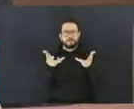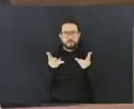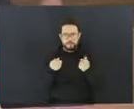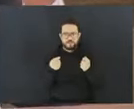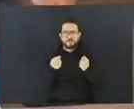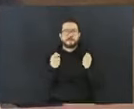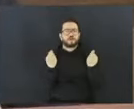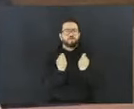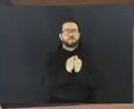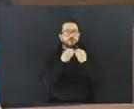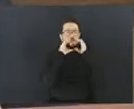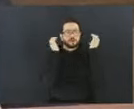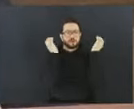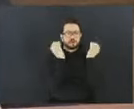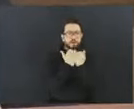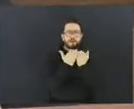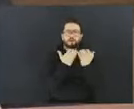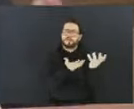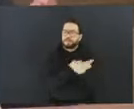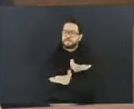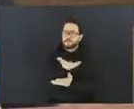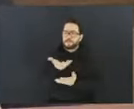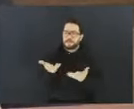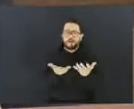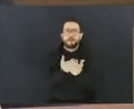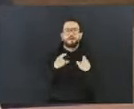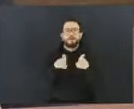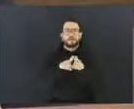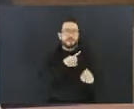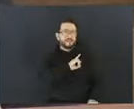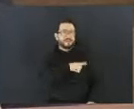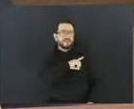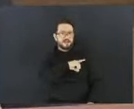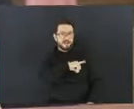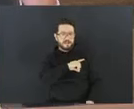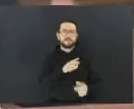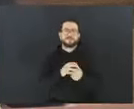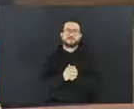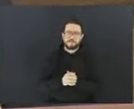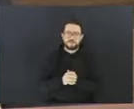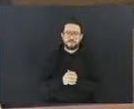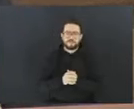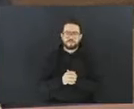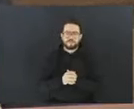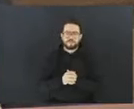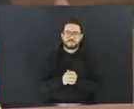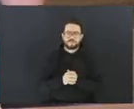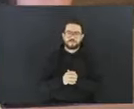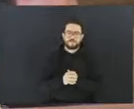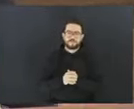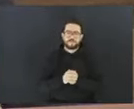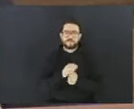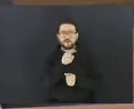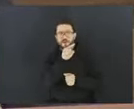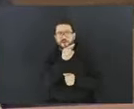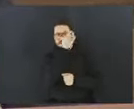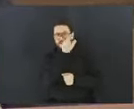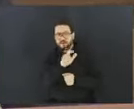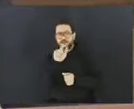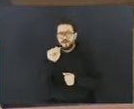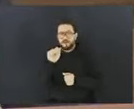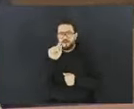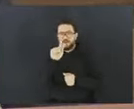Guarda Municipal e com o doutor Toledo, nosso delegado. Isso é um questionamento. E outro também, na fala do capitão Goulart, que faz um excelente trabalho à frente